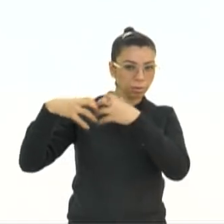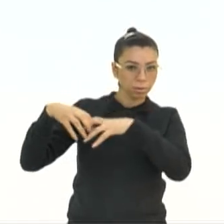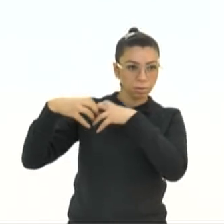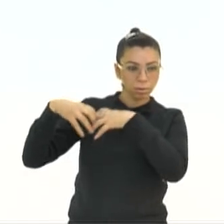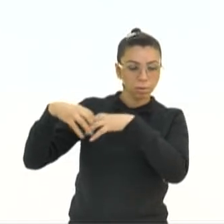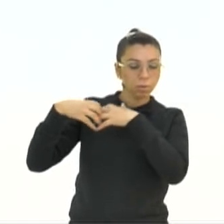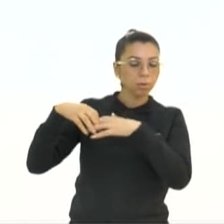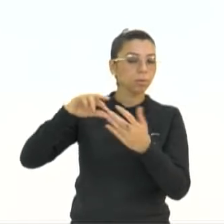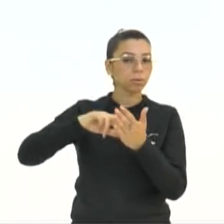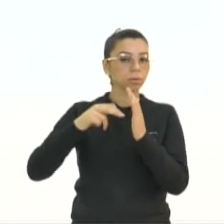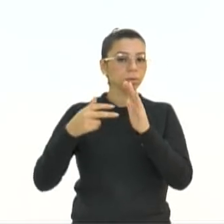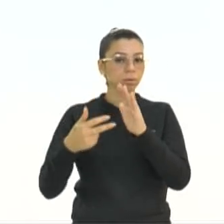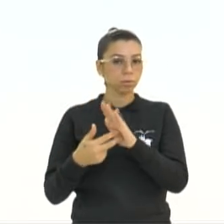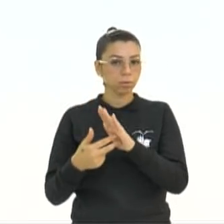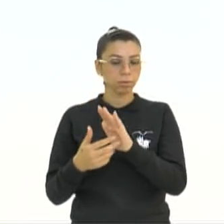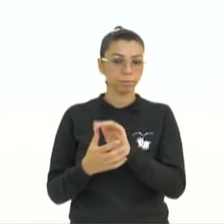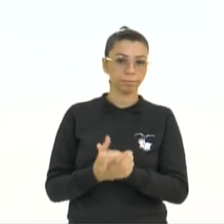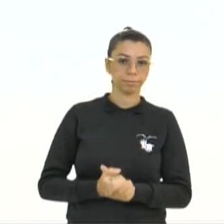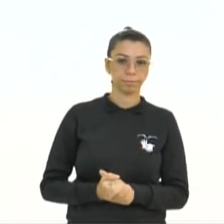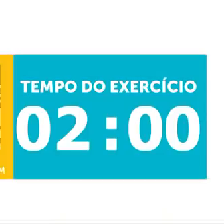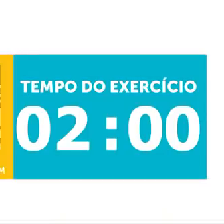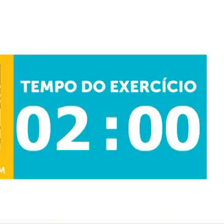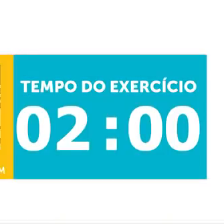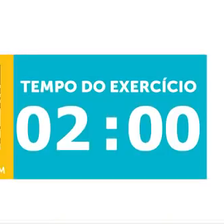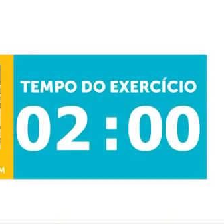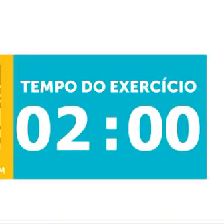outras letras o que são as atividades. Vamos lá?